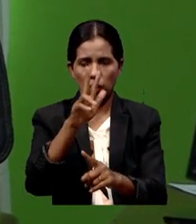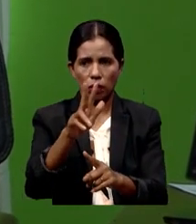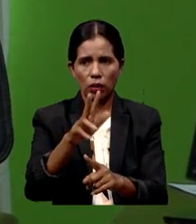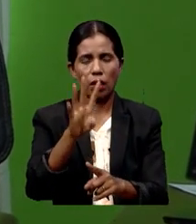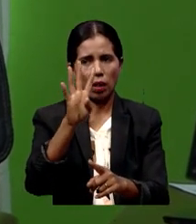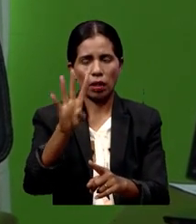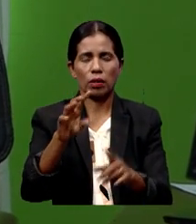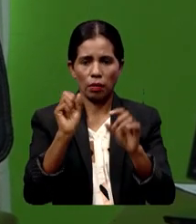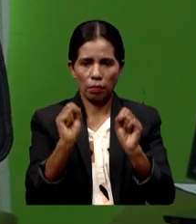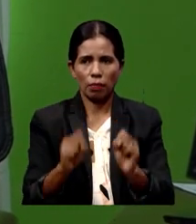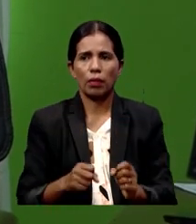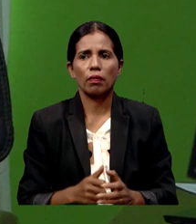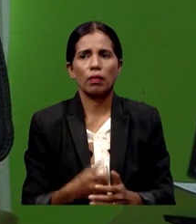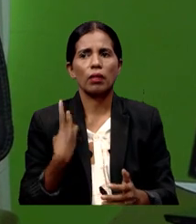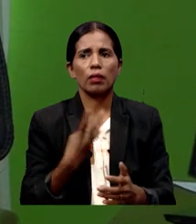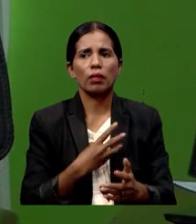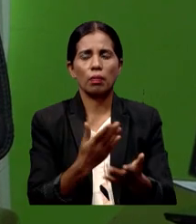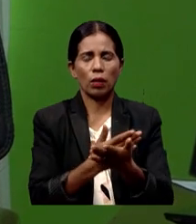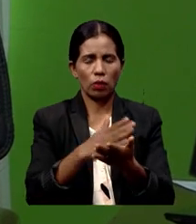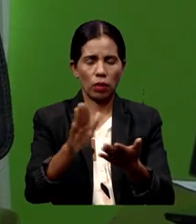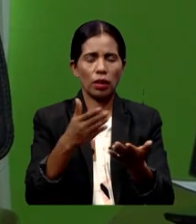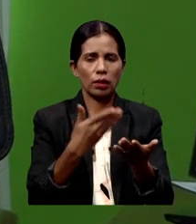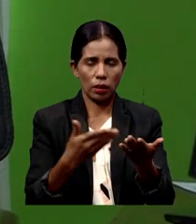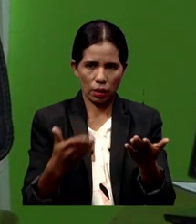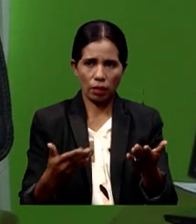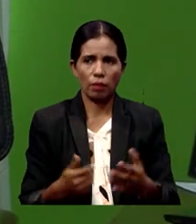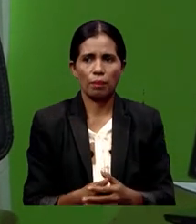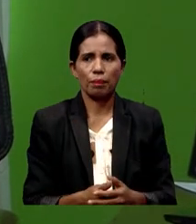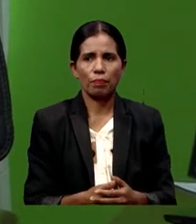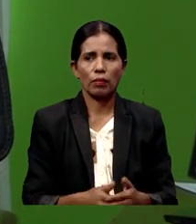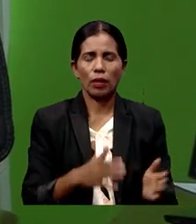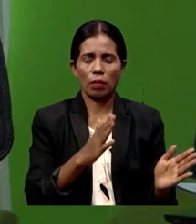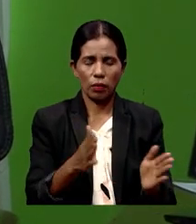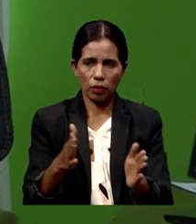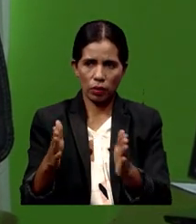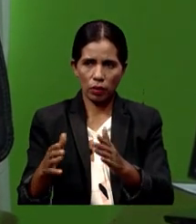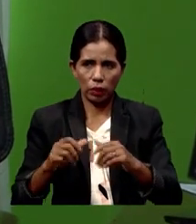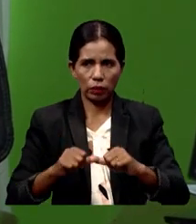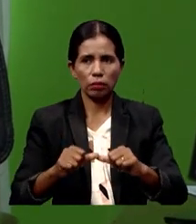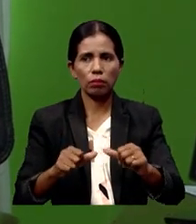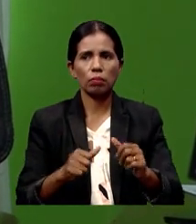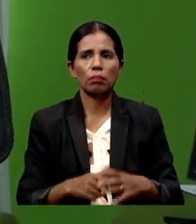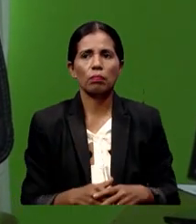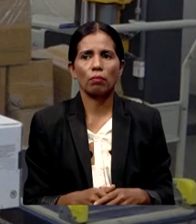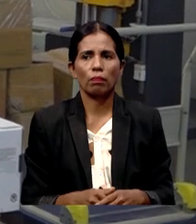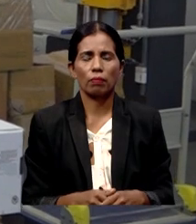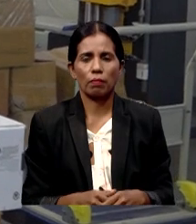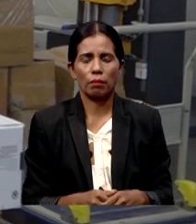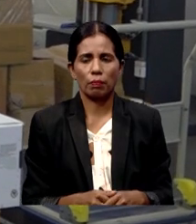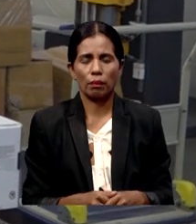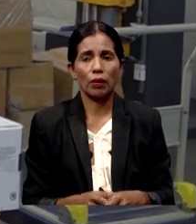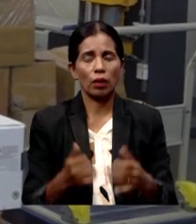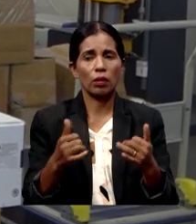kahat mak fin bele ita bele compras a sana ne un proceso nem naruk dunia sampai dan nem normalmente quem tinha lá antes. Dada